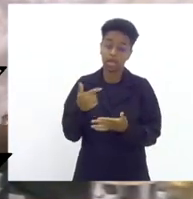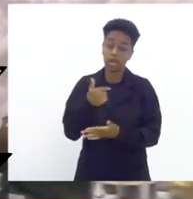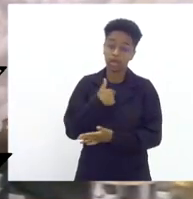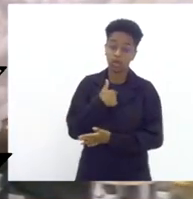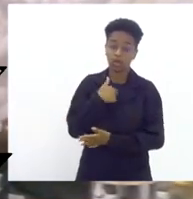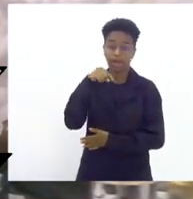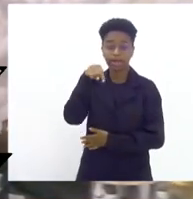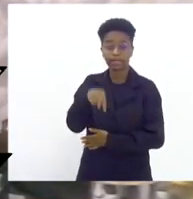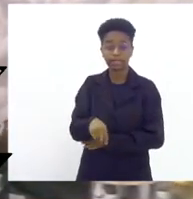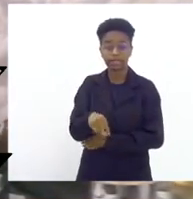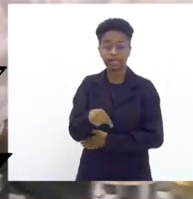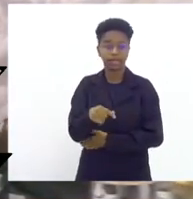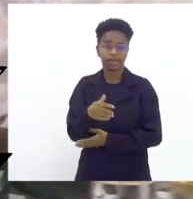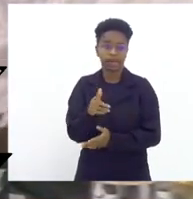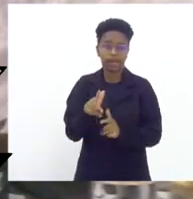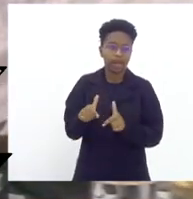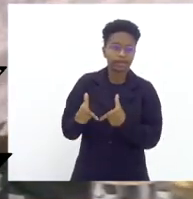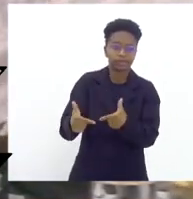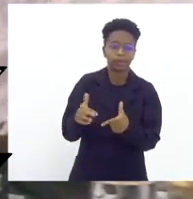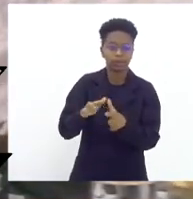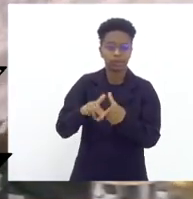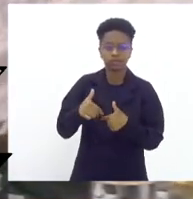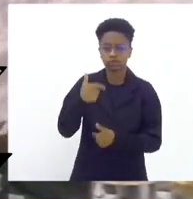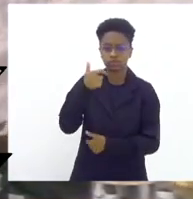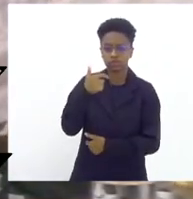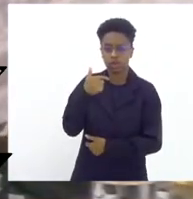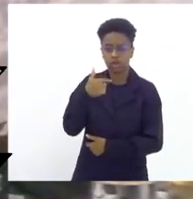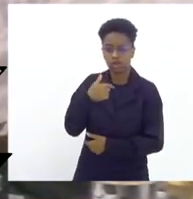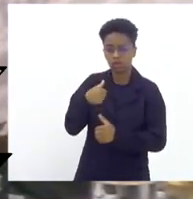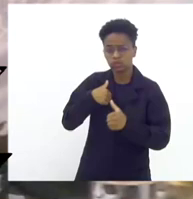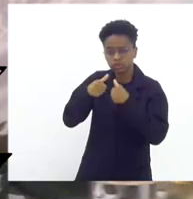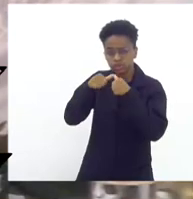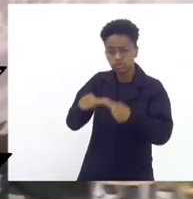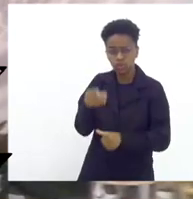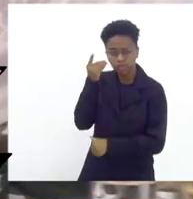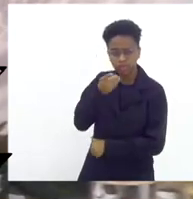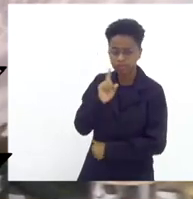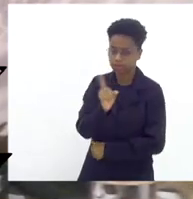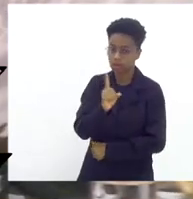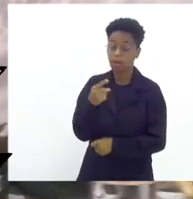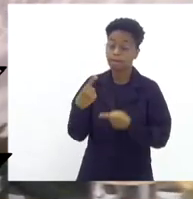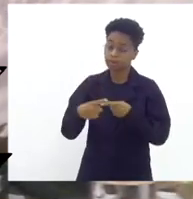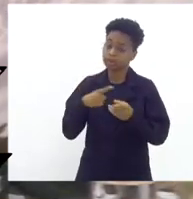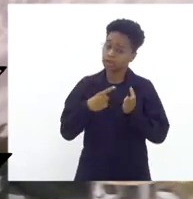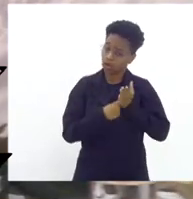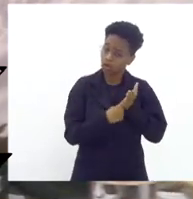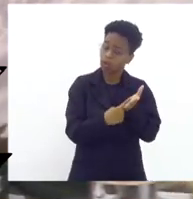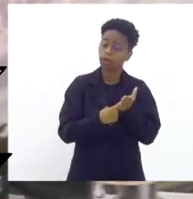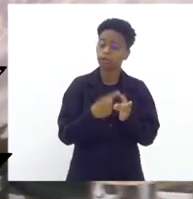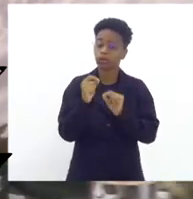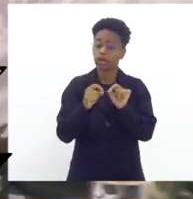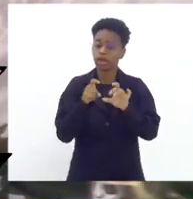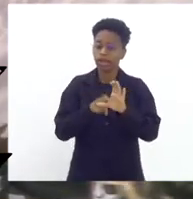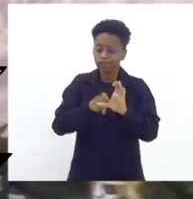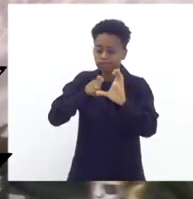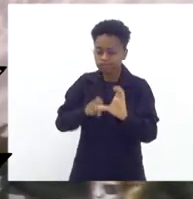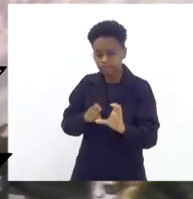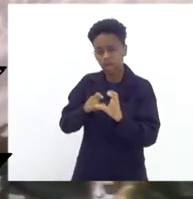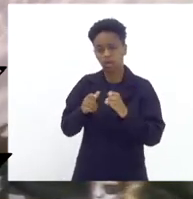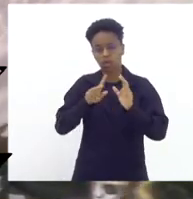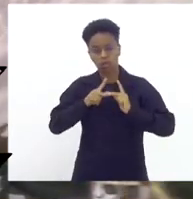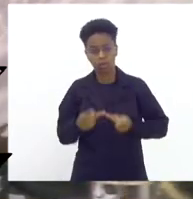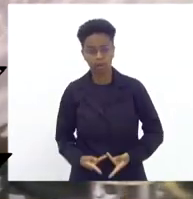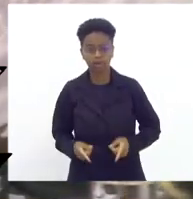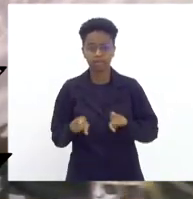nessa causa não é porque estou o parlamentar é porque sou uma pessoa comprometida com a emancipação humana com